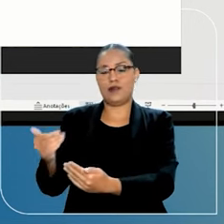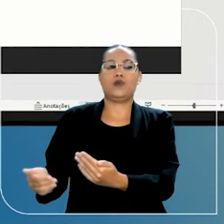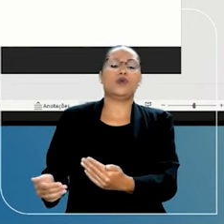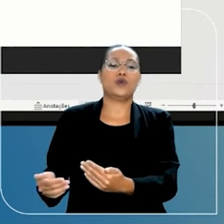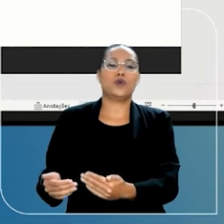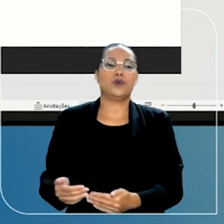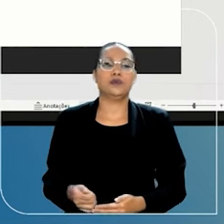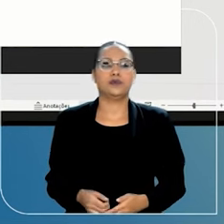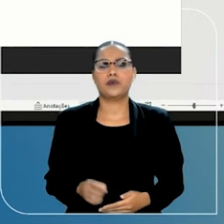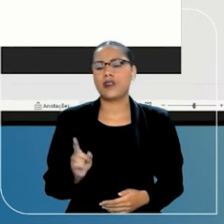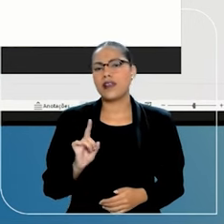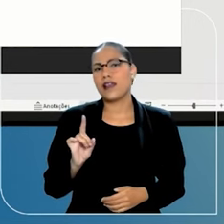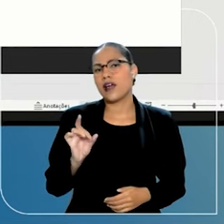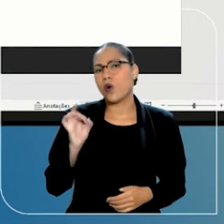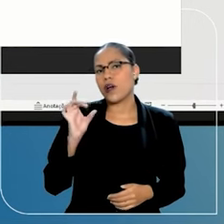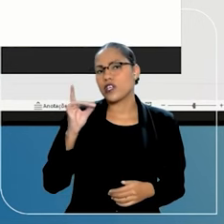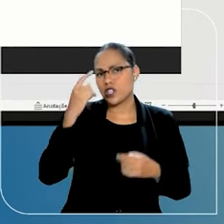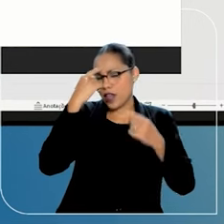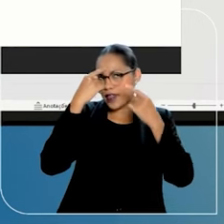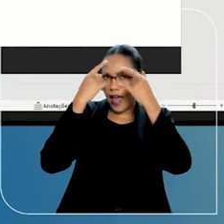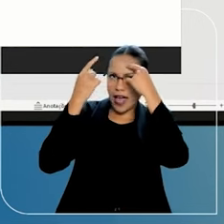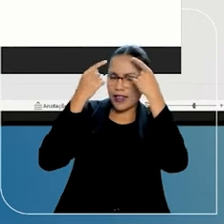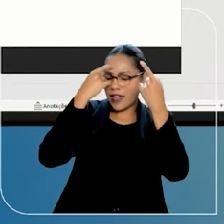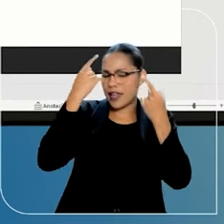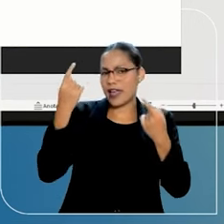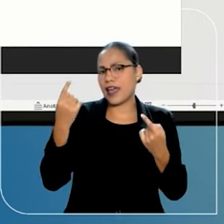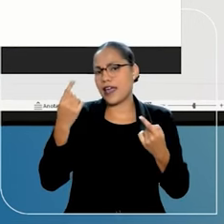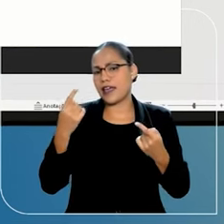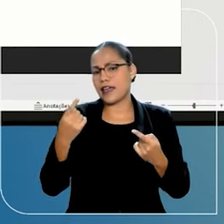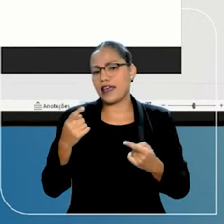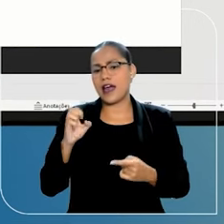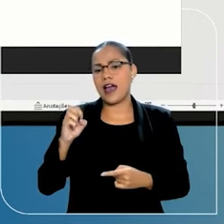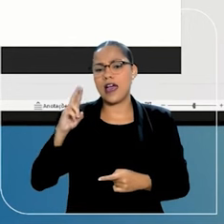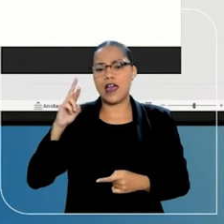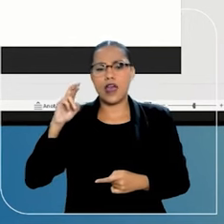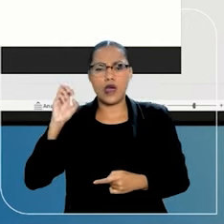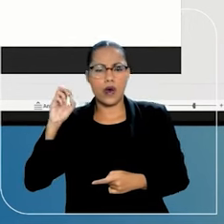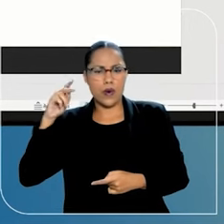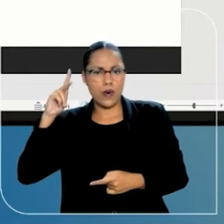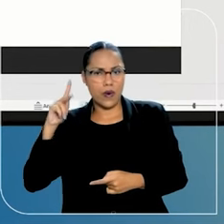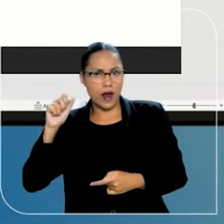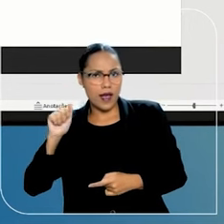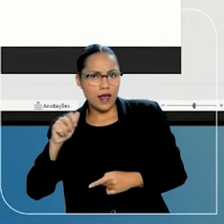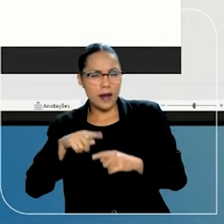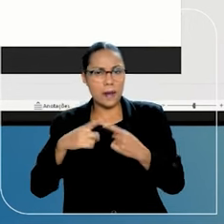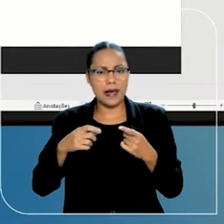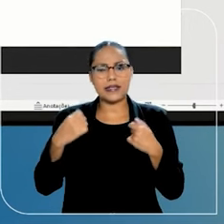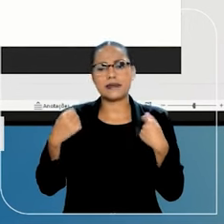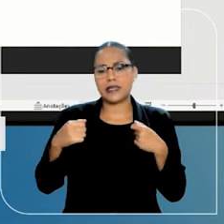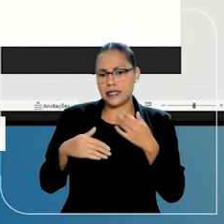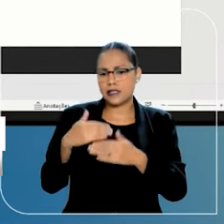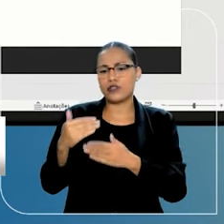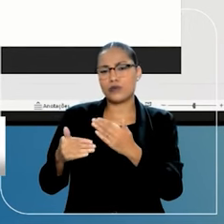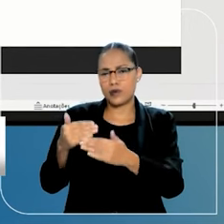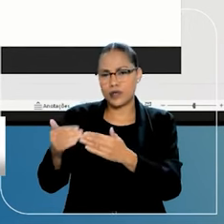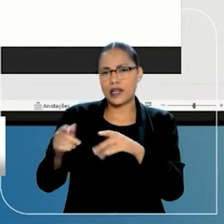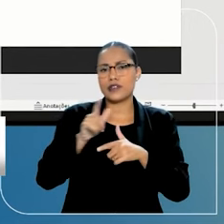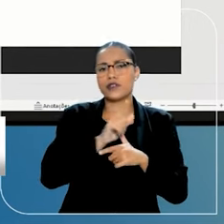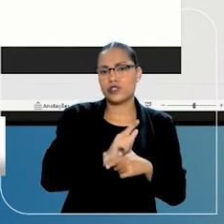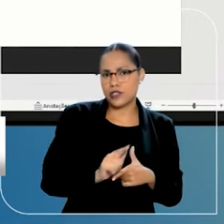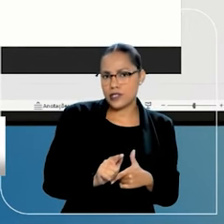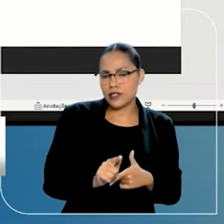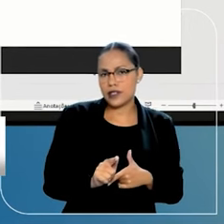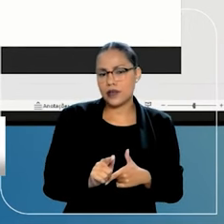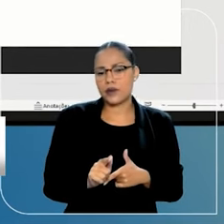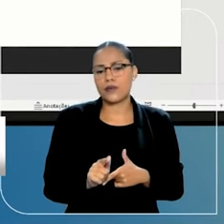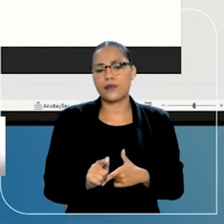Não vem só da ideia do Eureka que a gente teve, mas a gente precisa de um processo de gestão, um processo